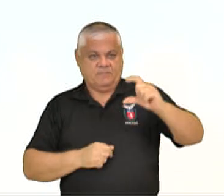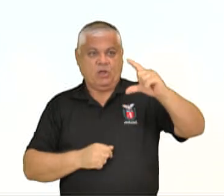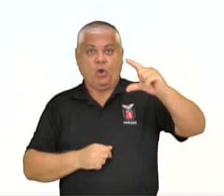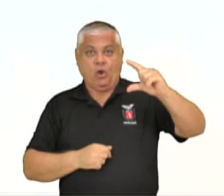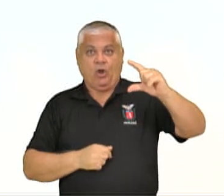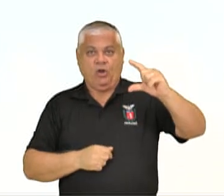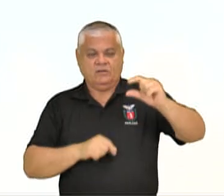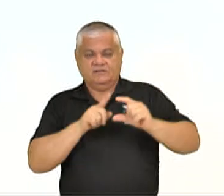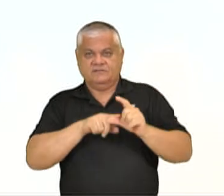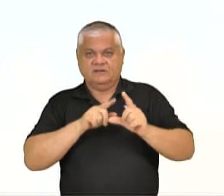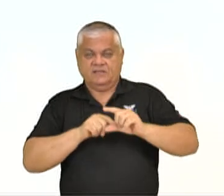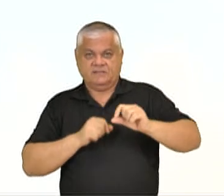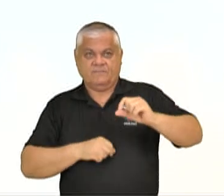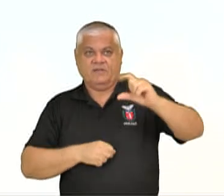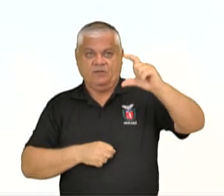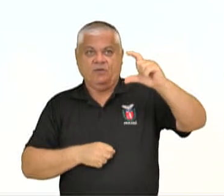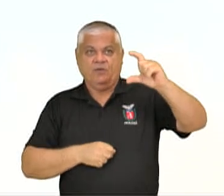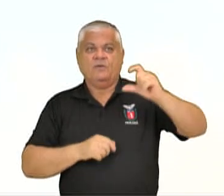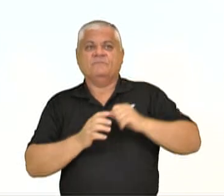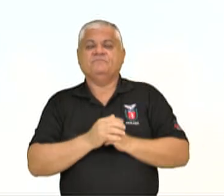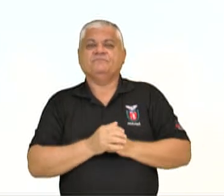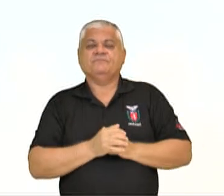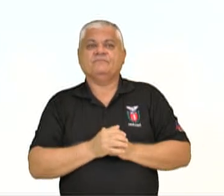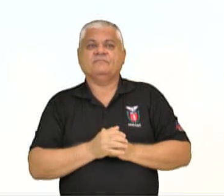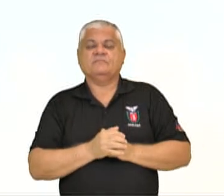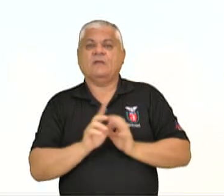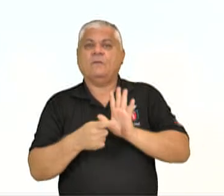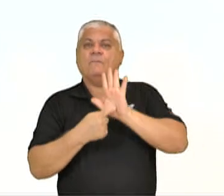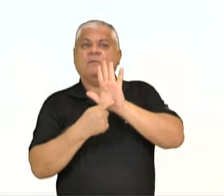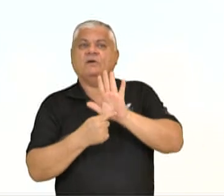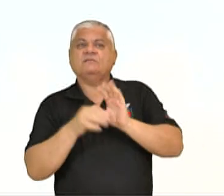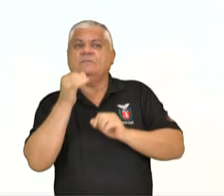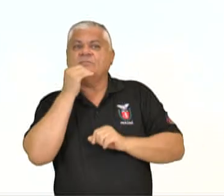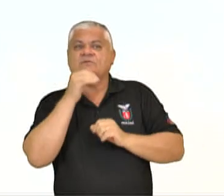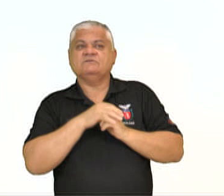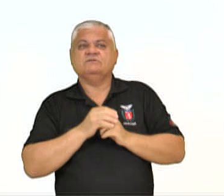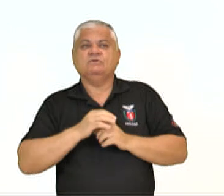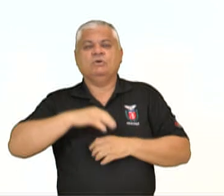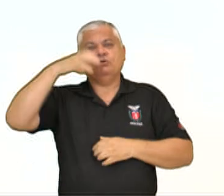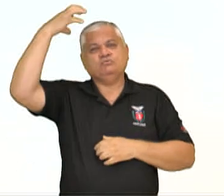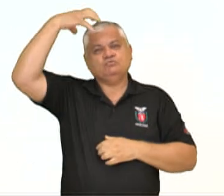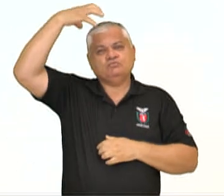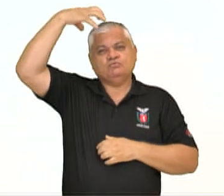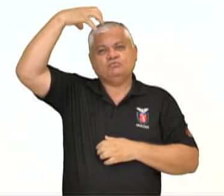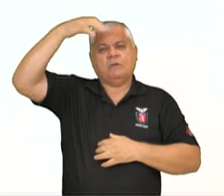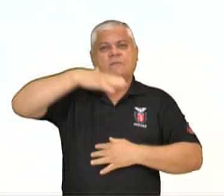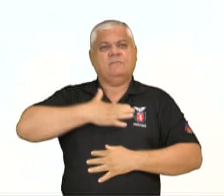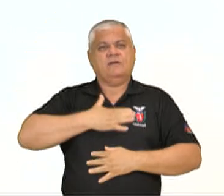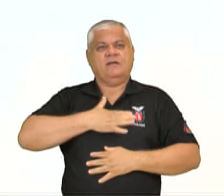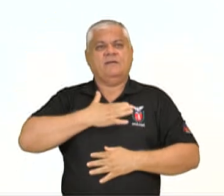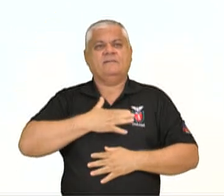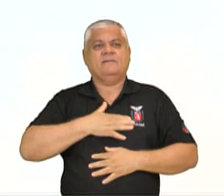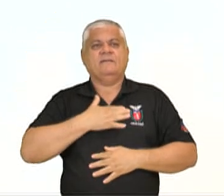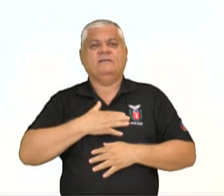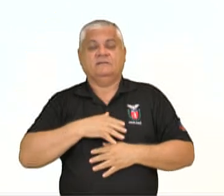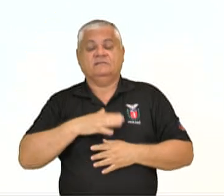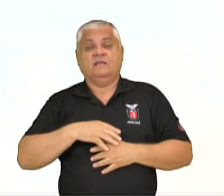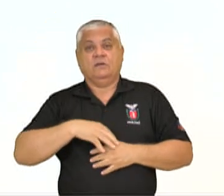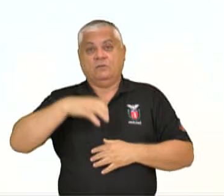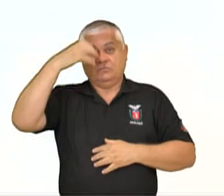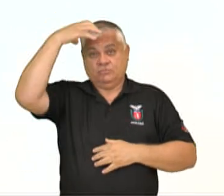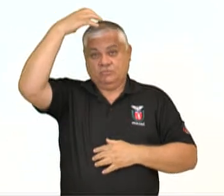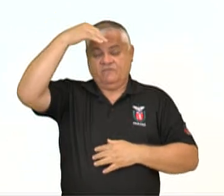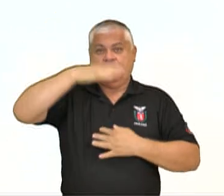o título desse infográfico. Na sequência, nós temos ali o desenho de um chuveiro, né? E as palavras: para um banho de